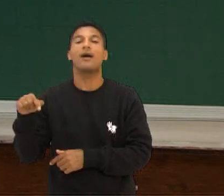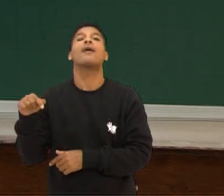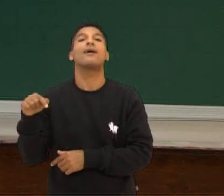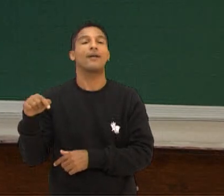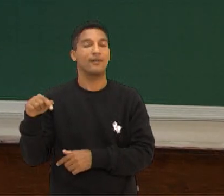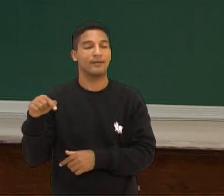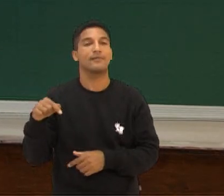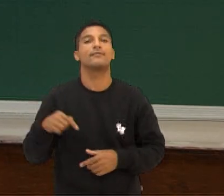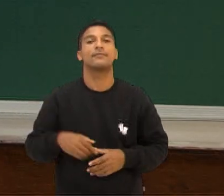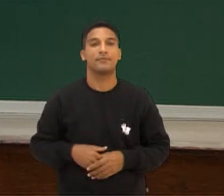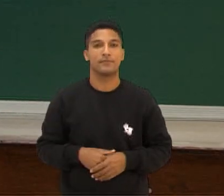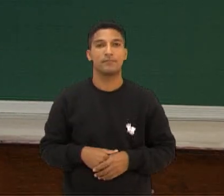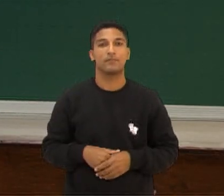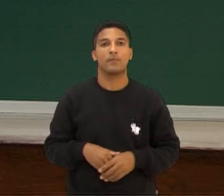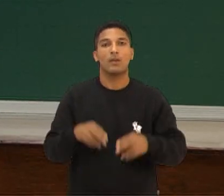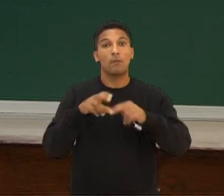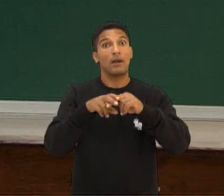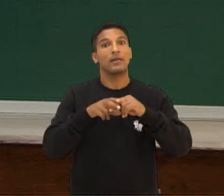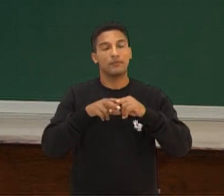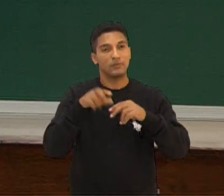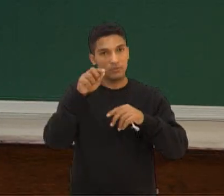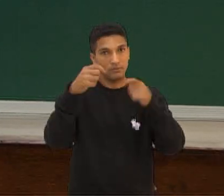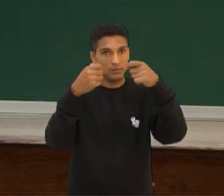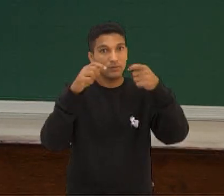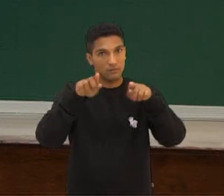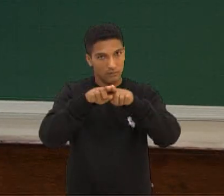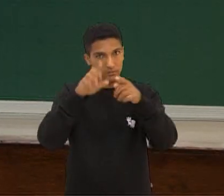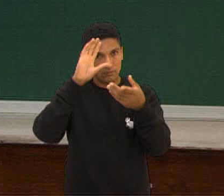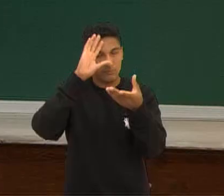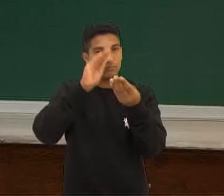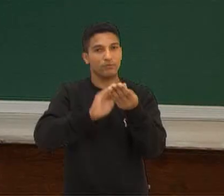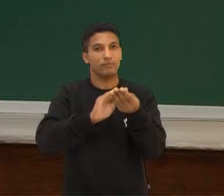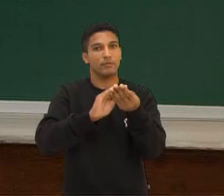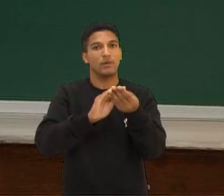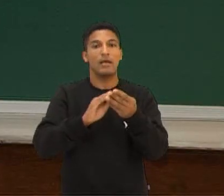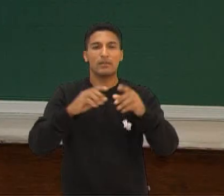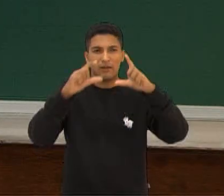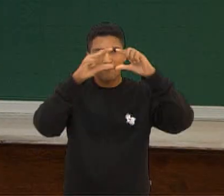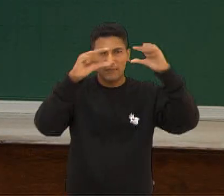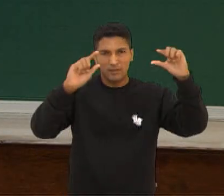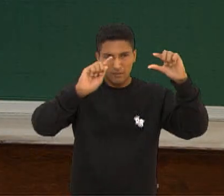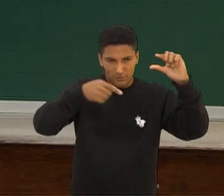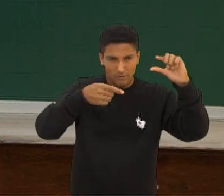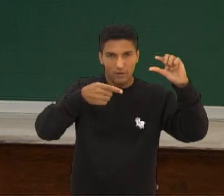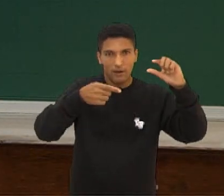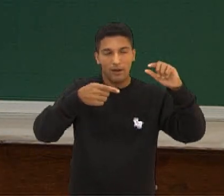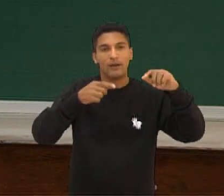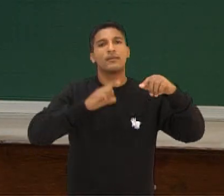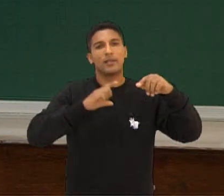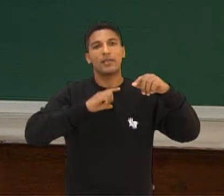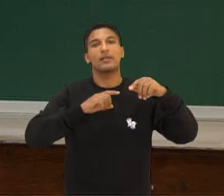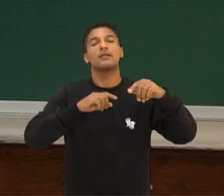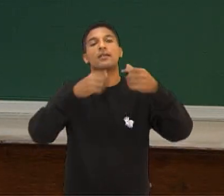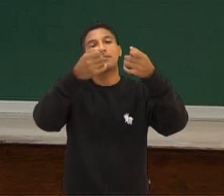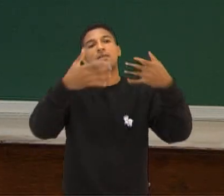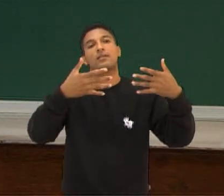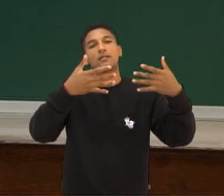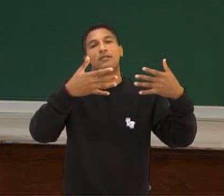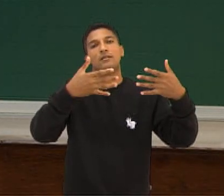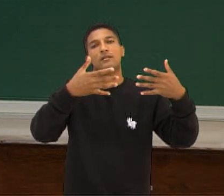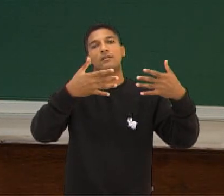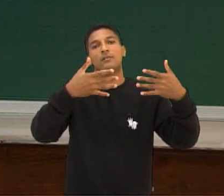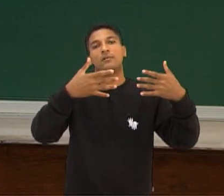Mas o mais certo é você interpretar. Você interpreta, vê. Está fazendo um papel de explicação? Explicativa.